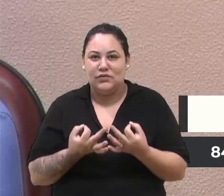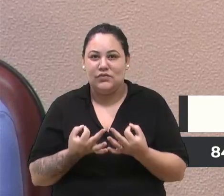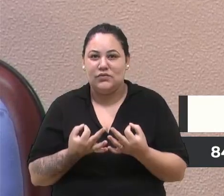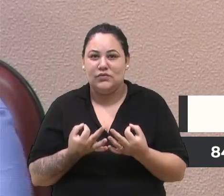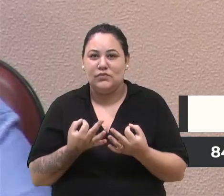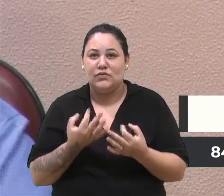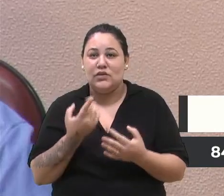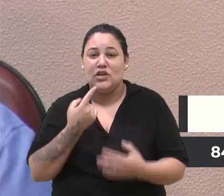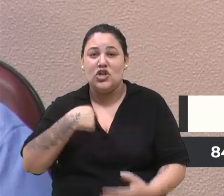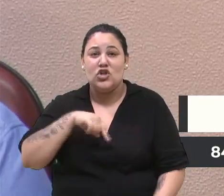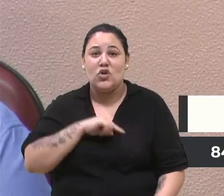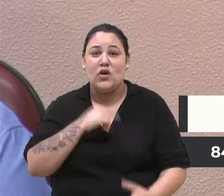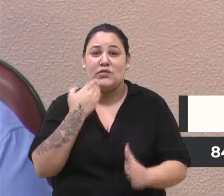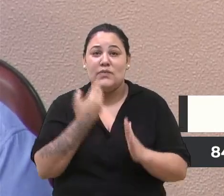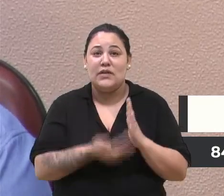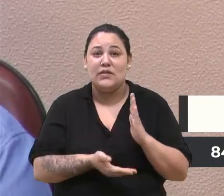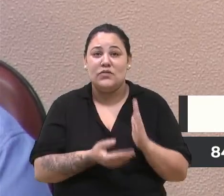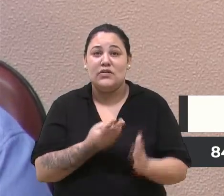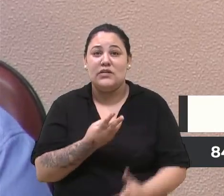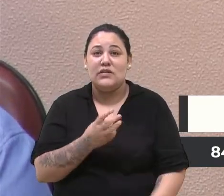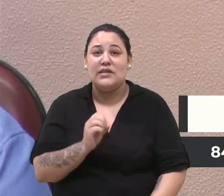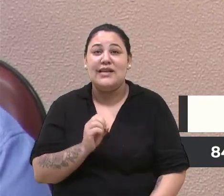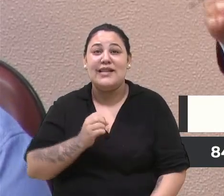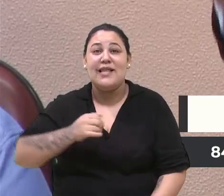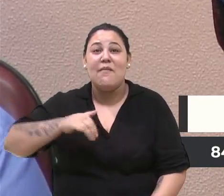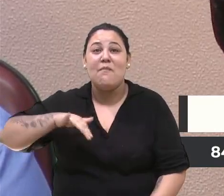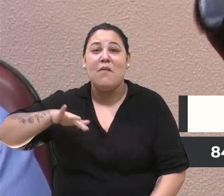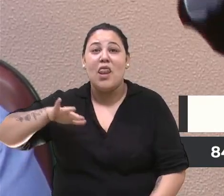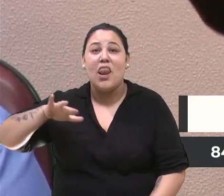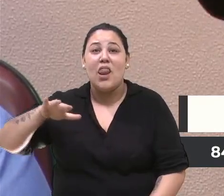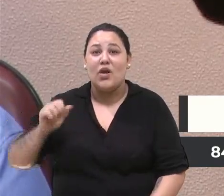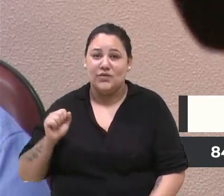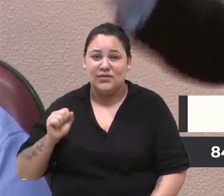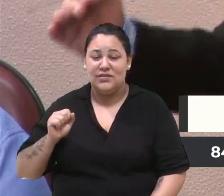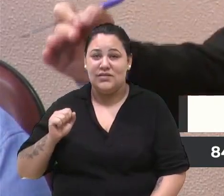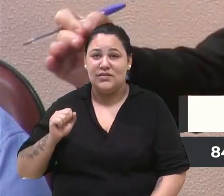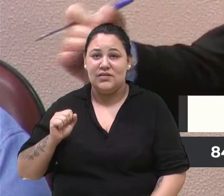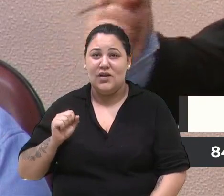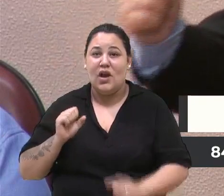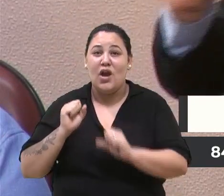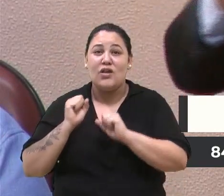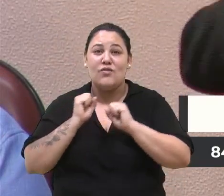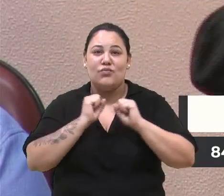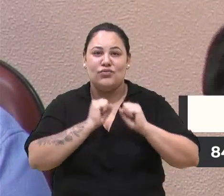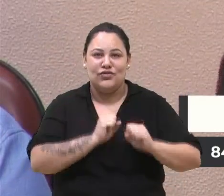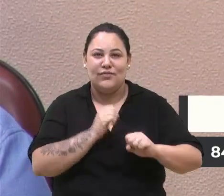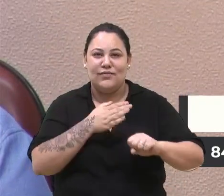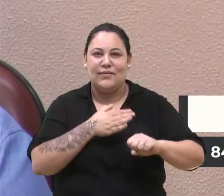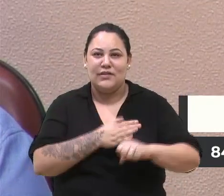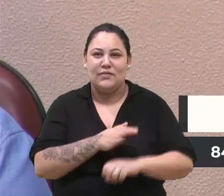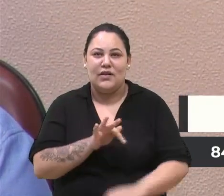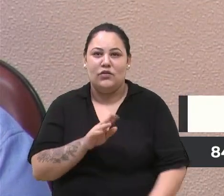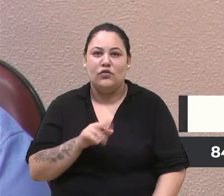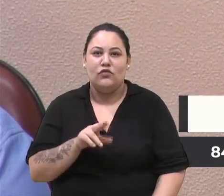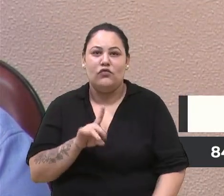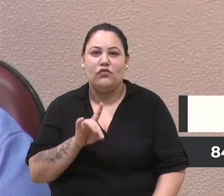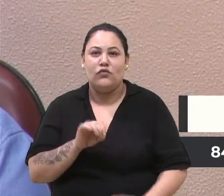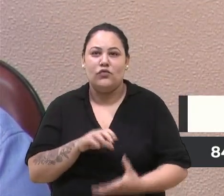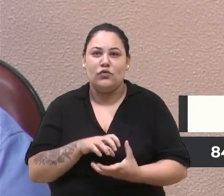milhões. 30 milhões que poderiam estar no fundo do idoso, nós perdemos. É de